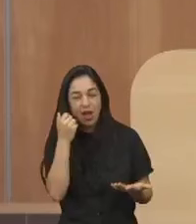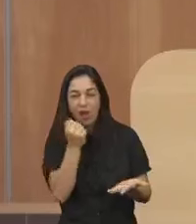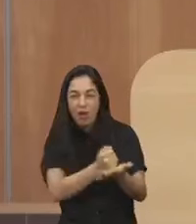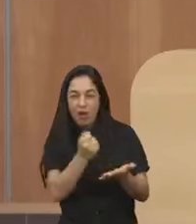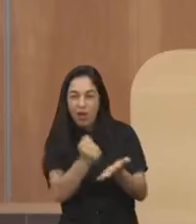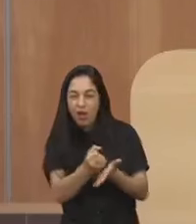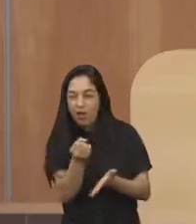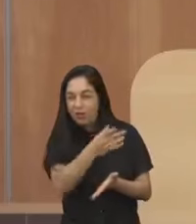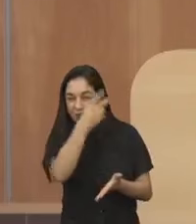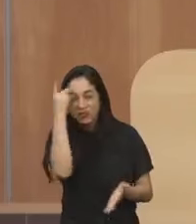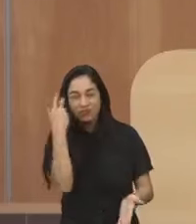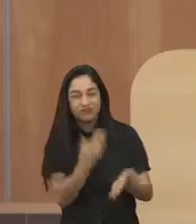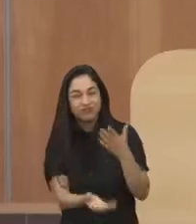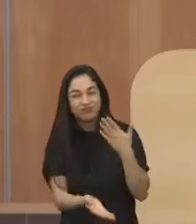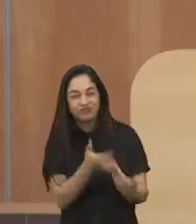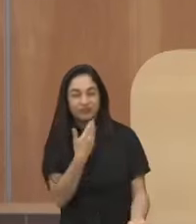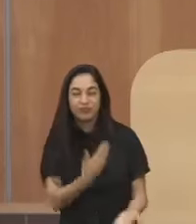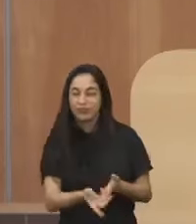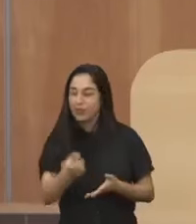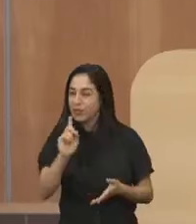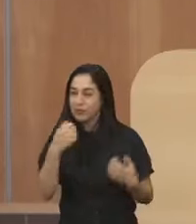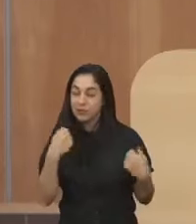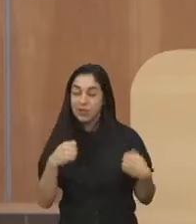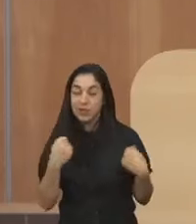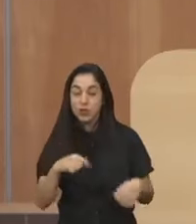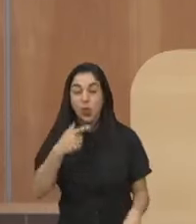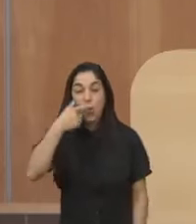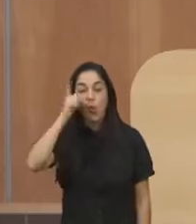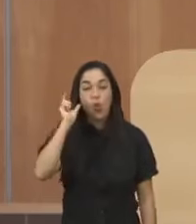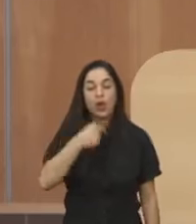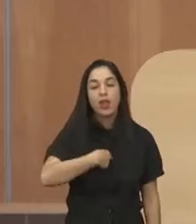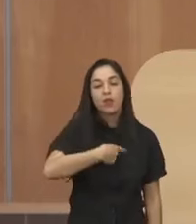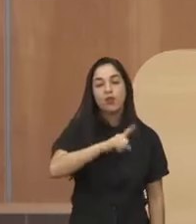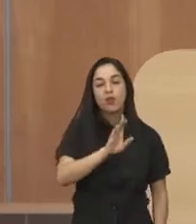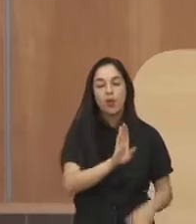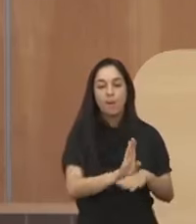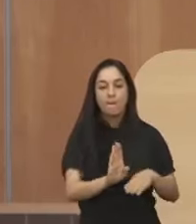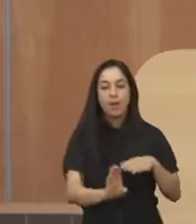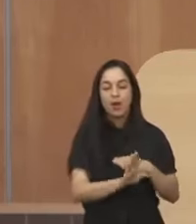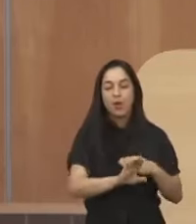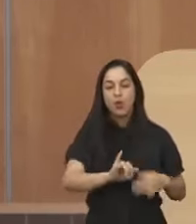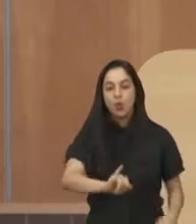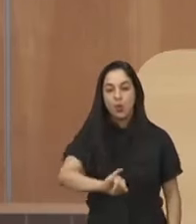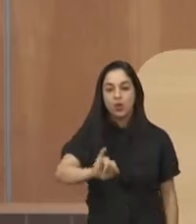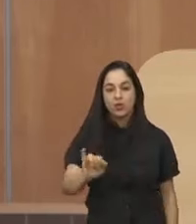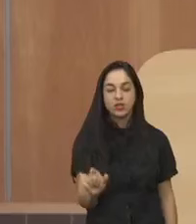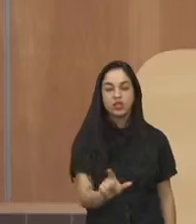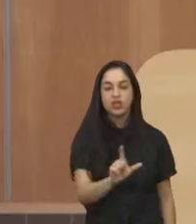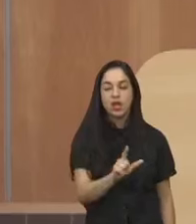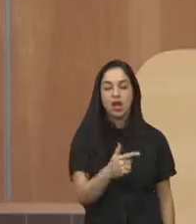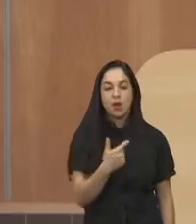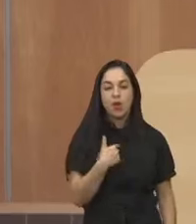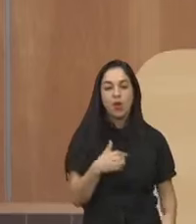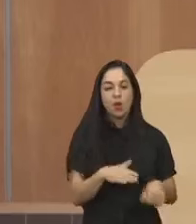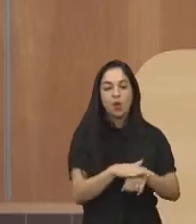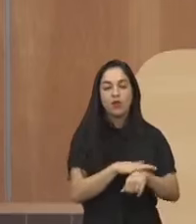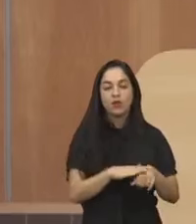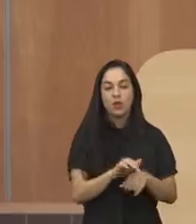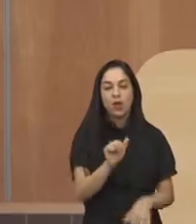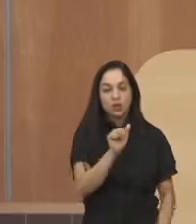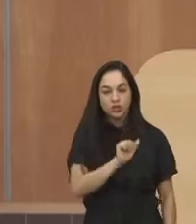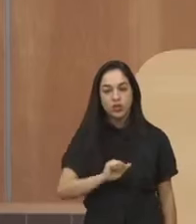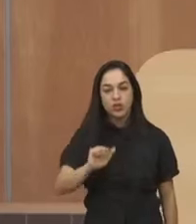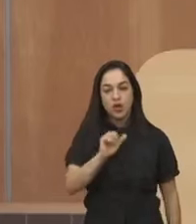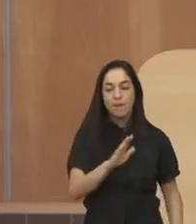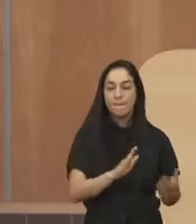é surreal. Eu fui ontem no Veranejal conversar com a Associação de Moradores, que inclusive eu quero registrar aqui,